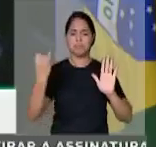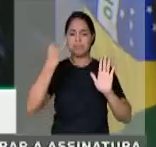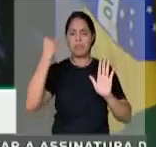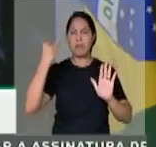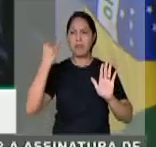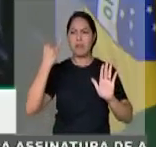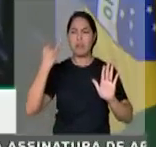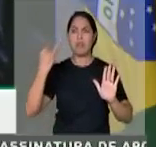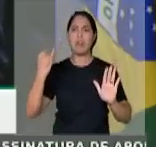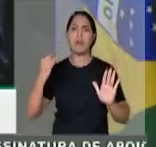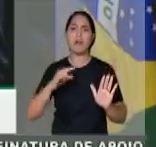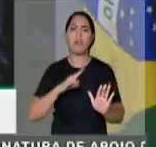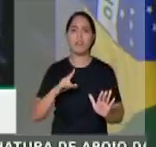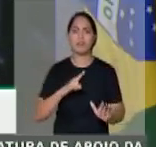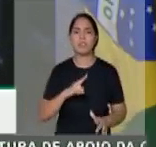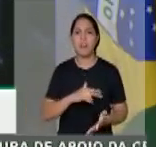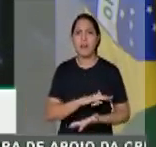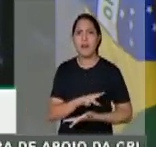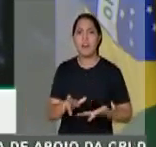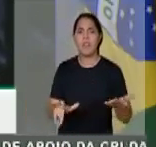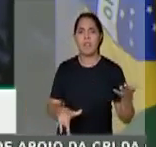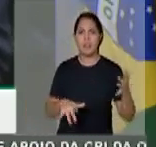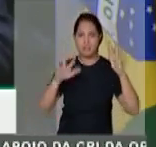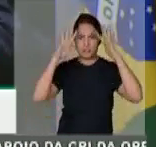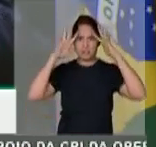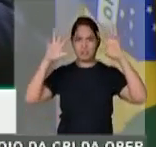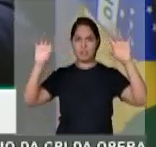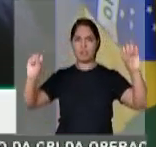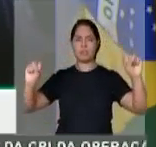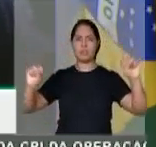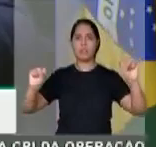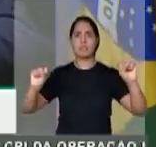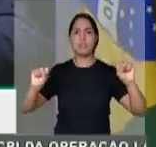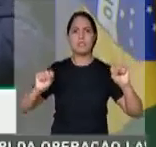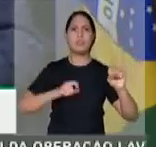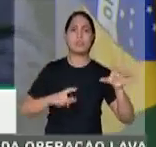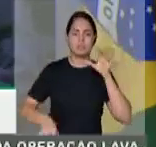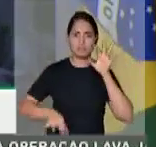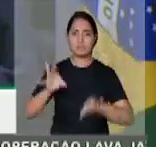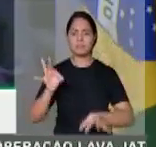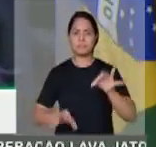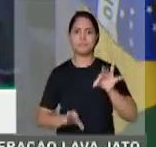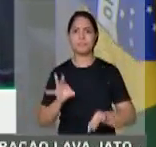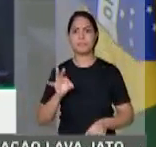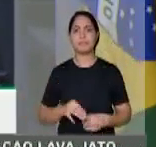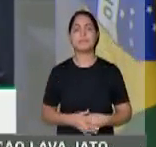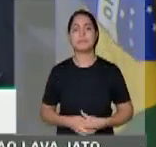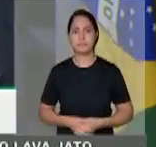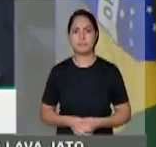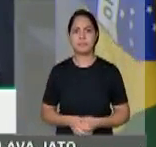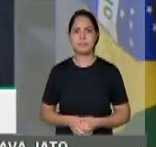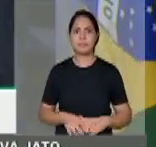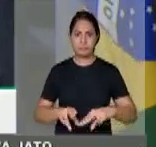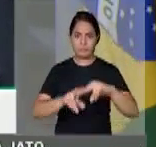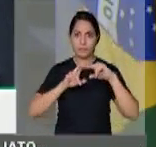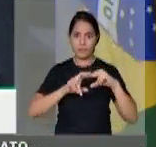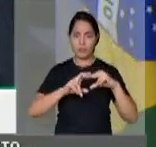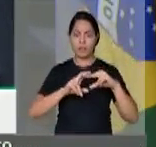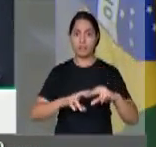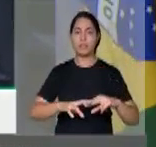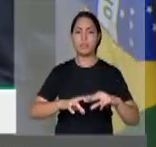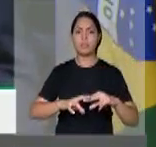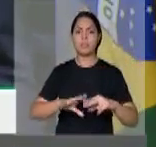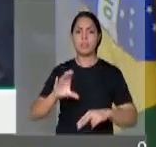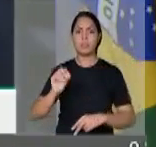que vinculava os demais tribunais, a justiça, enfim, as decisões da Corte Superior do